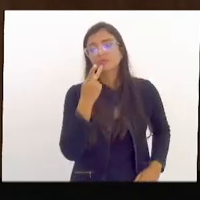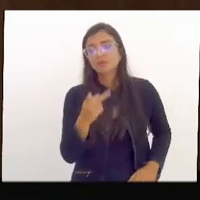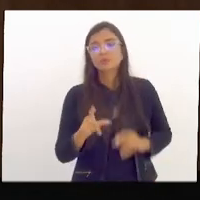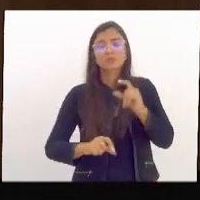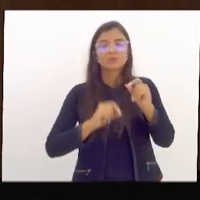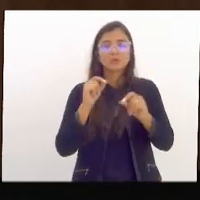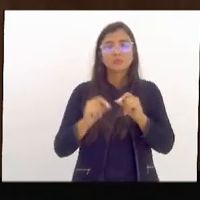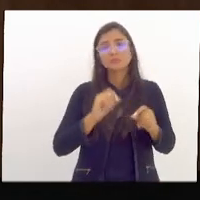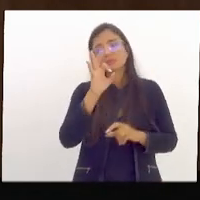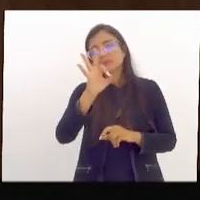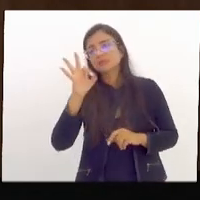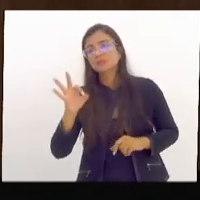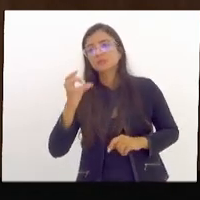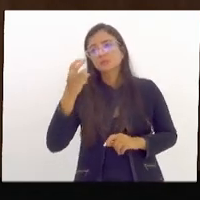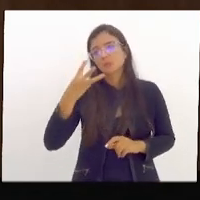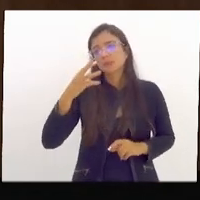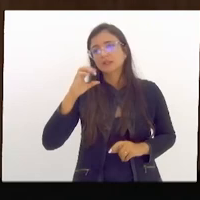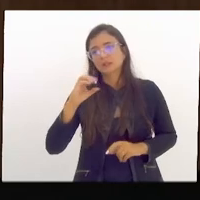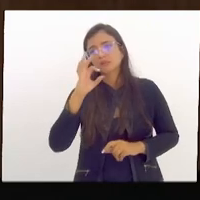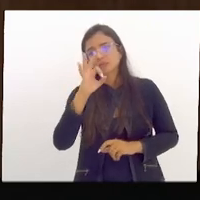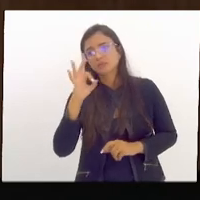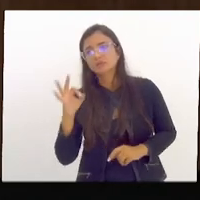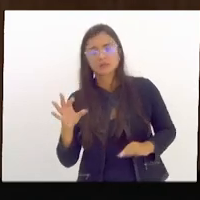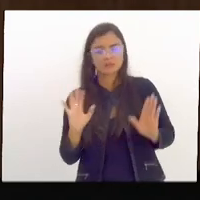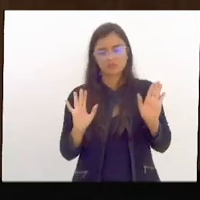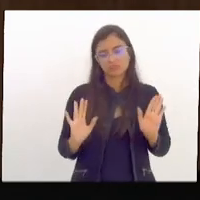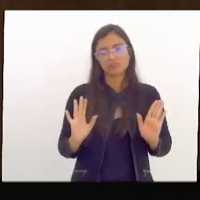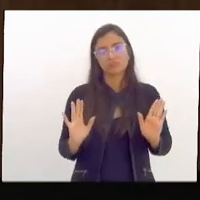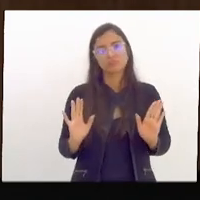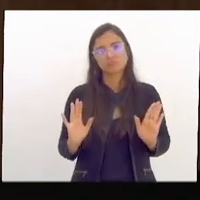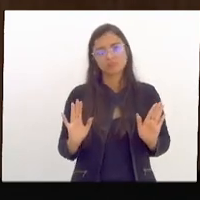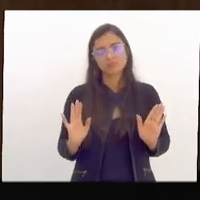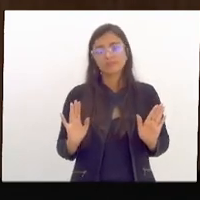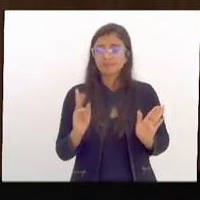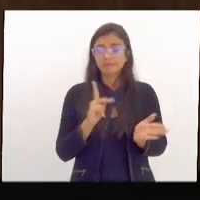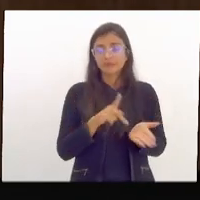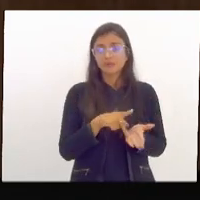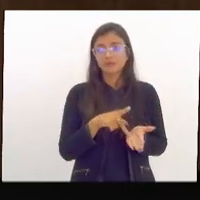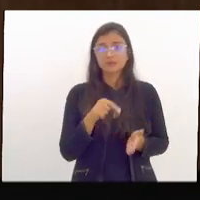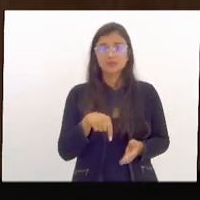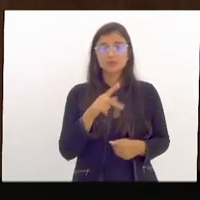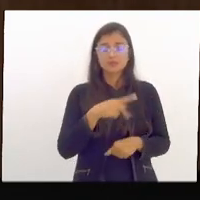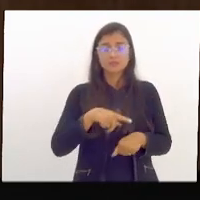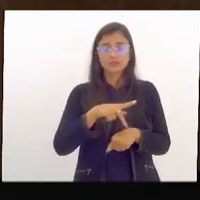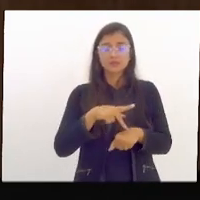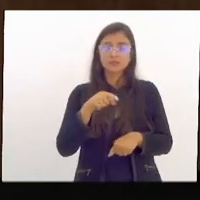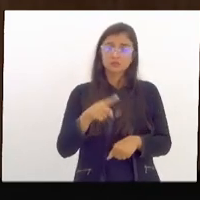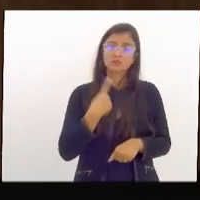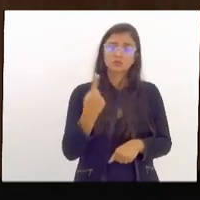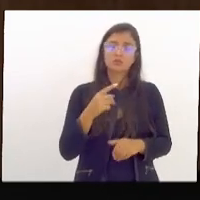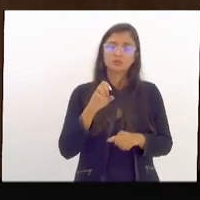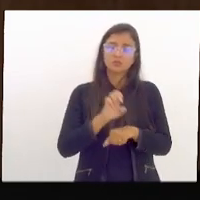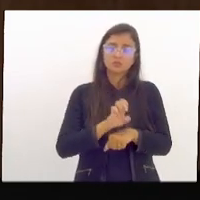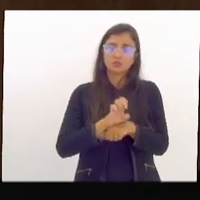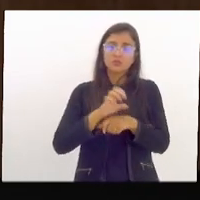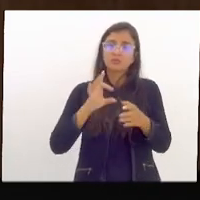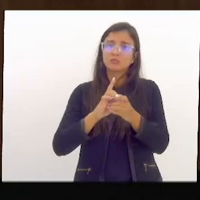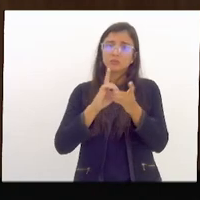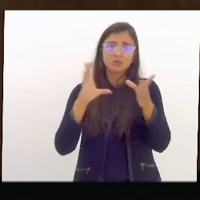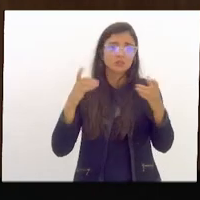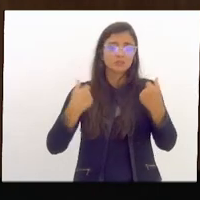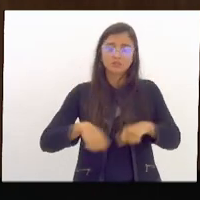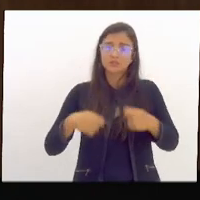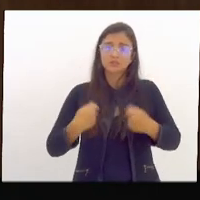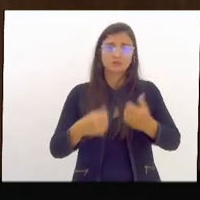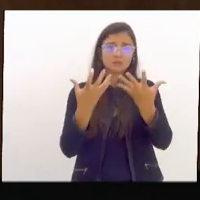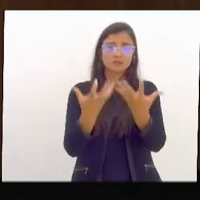normatizou um percentual de 30%. E é uma realidade que o nosso país, o nosso Estado democrático, precisa encarar.